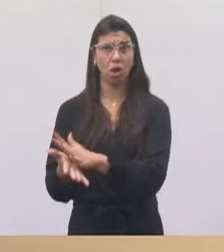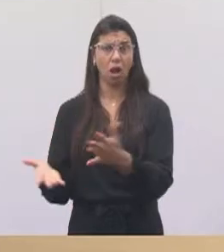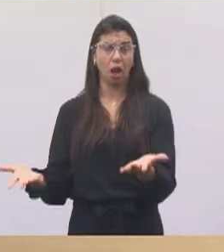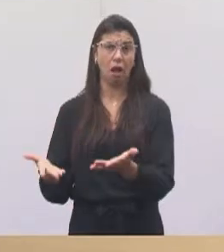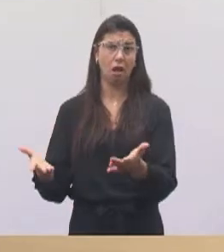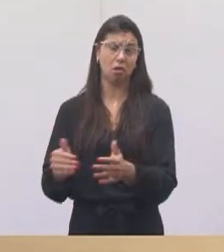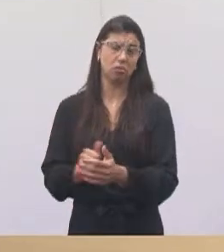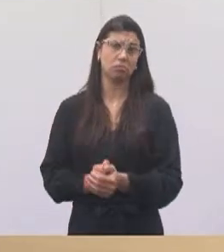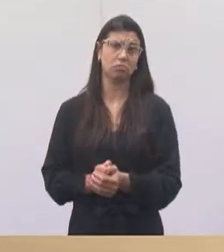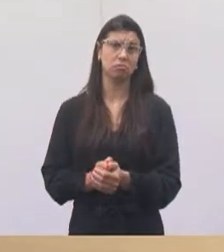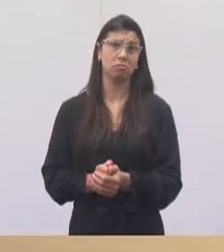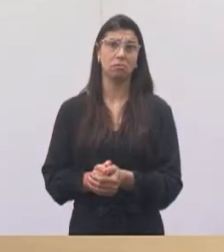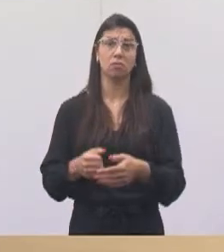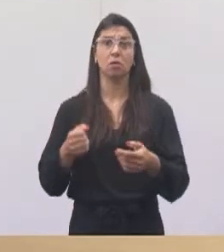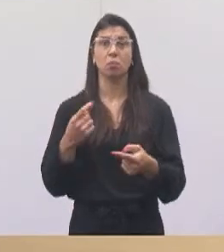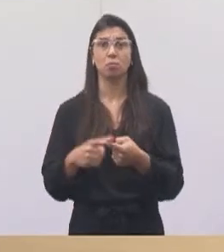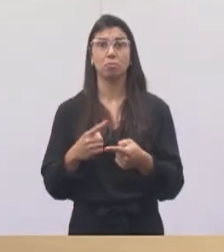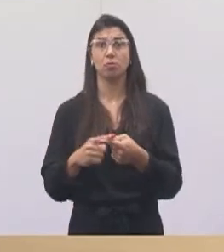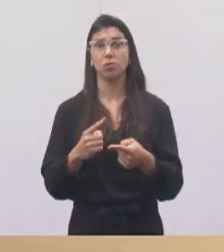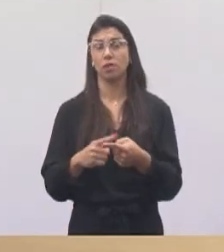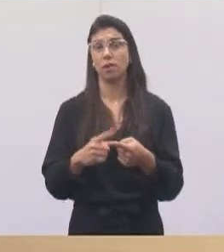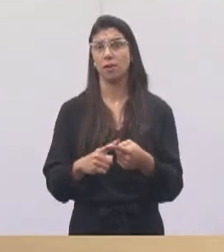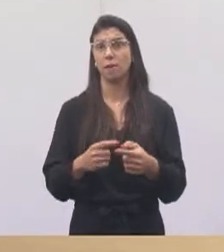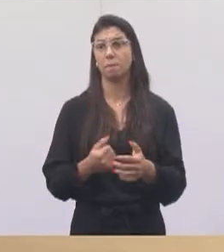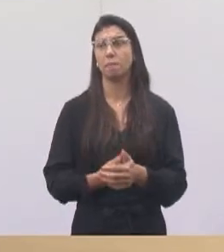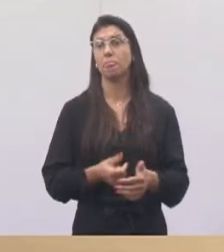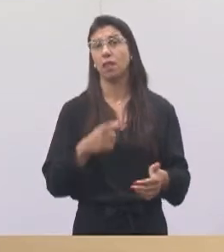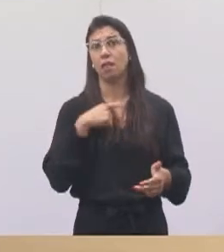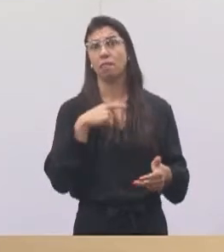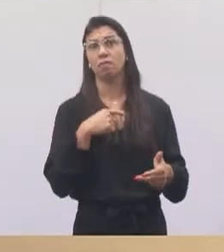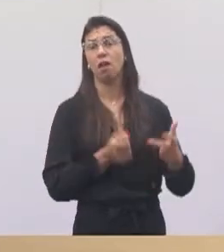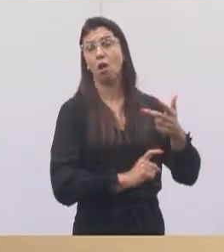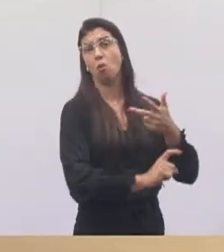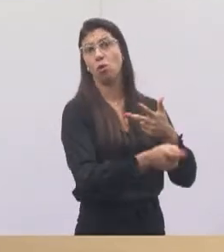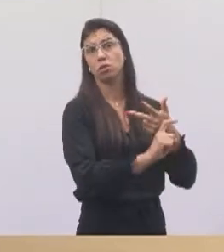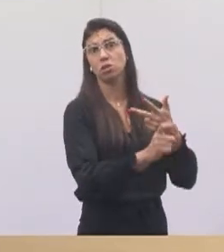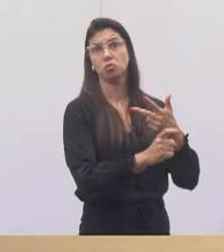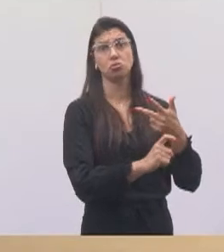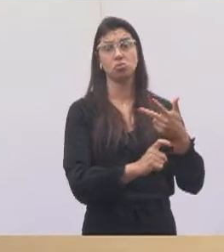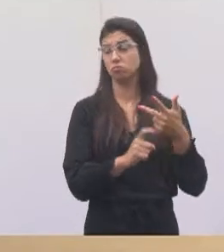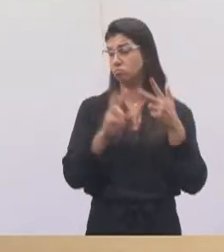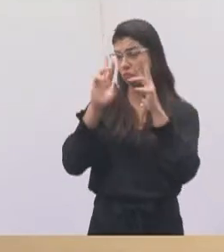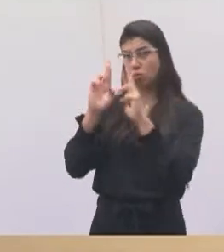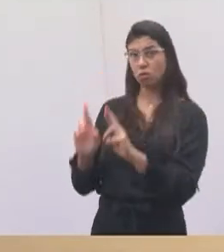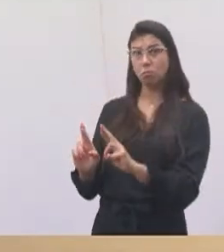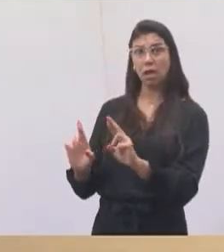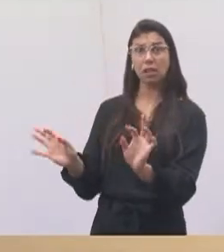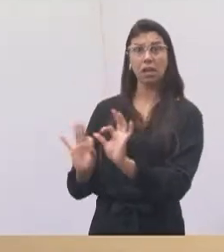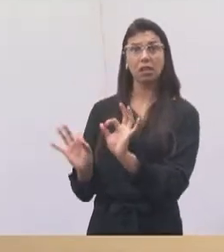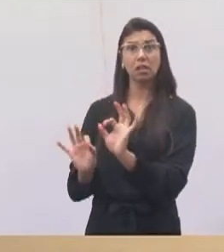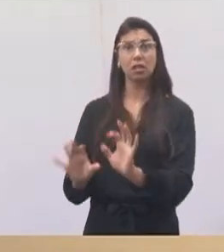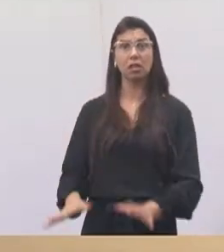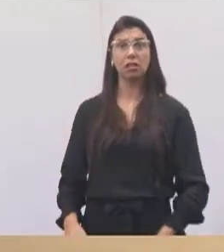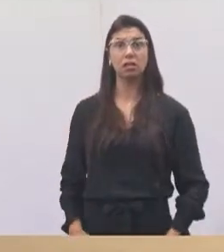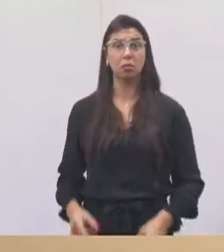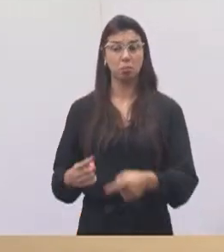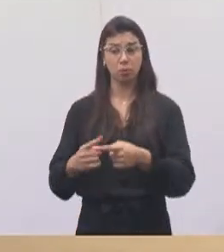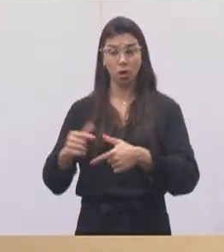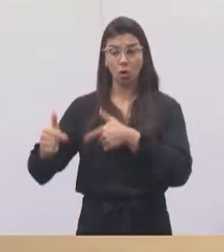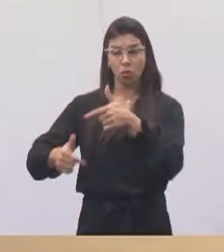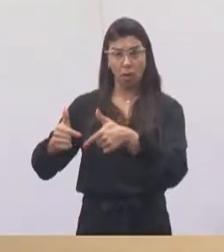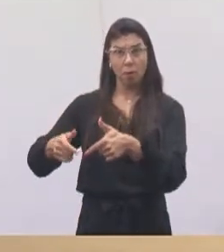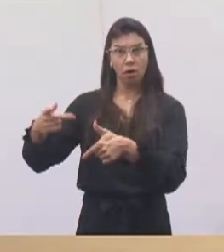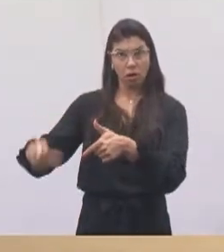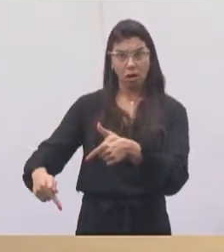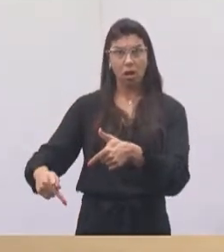à análise dos seus teóricos chefes lá do Executivo, porque o trabalho que vocês fazem aqui